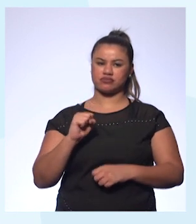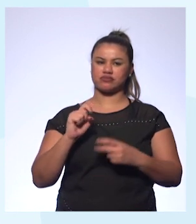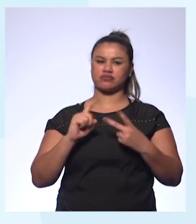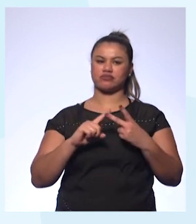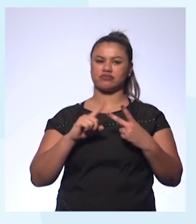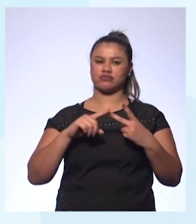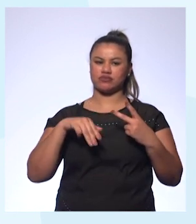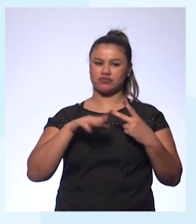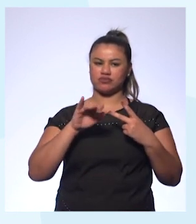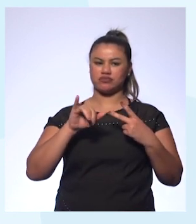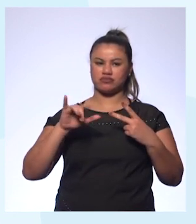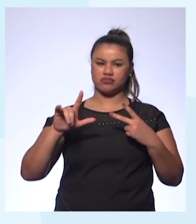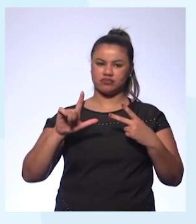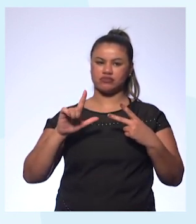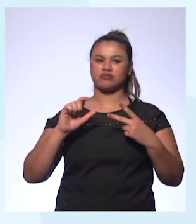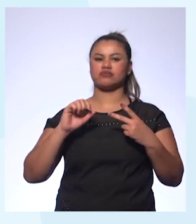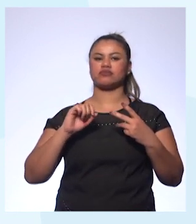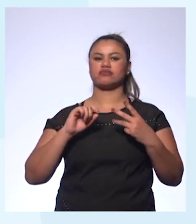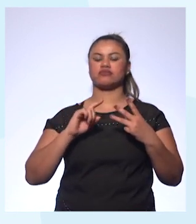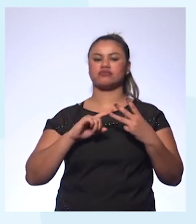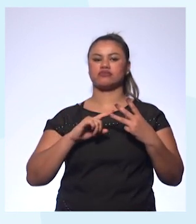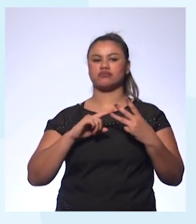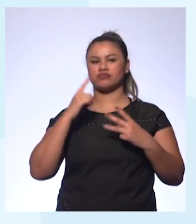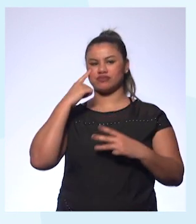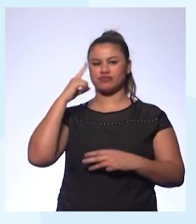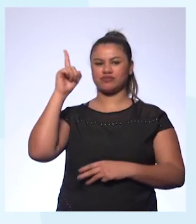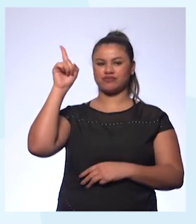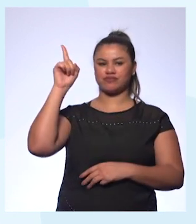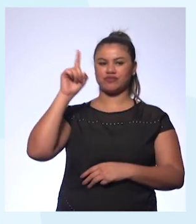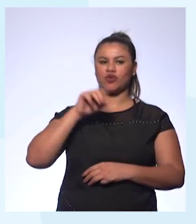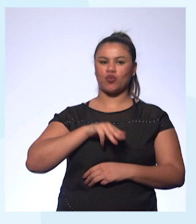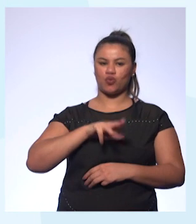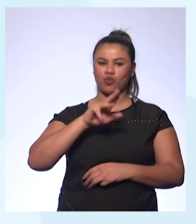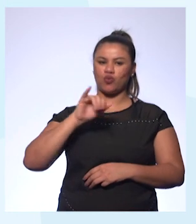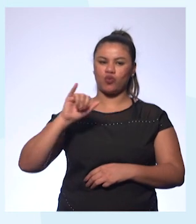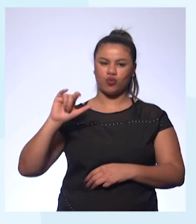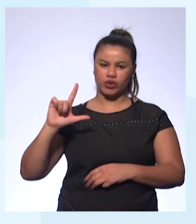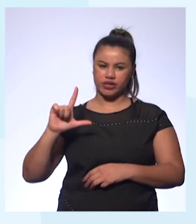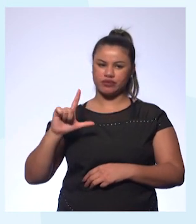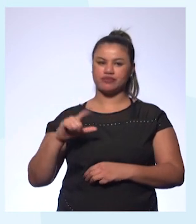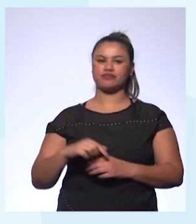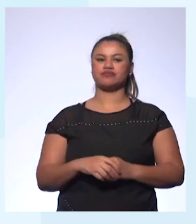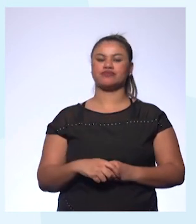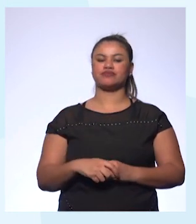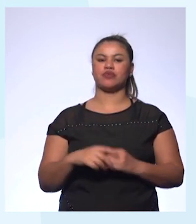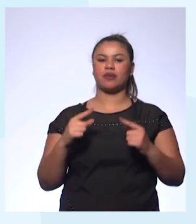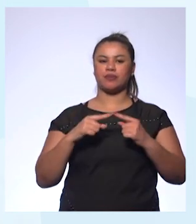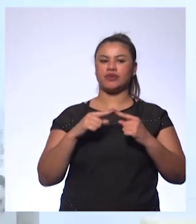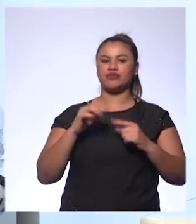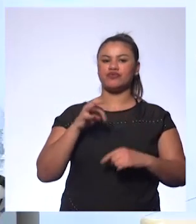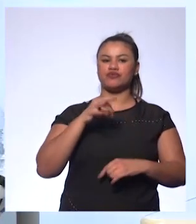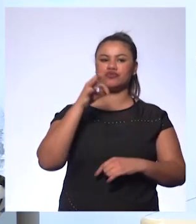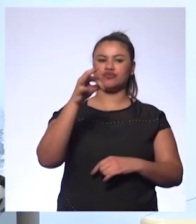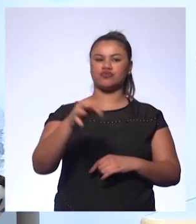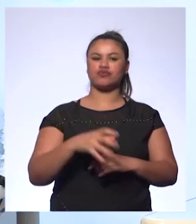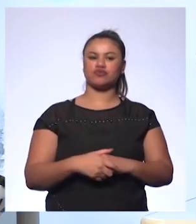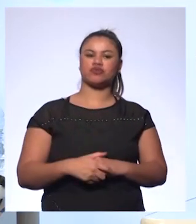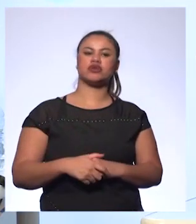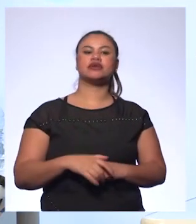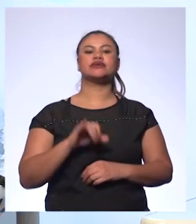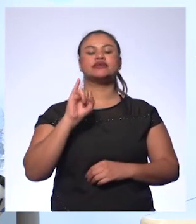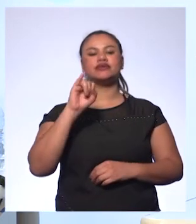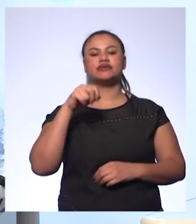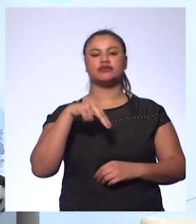will have a child in swine sabe então você vai usar o Will aí para você indicar o futuro e